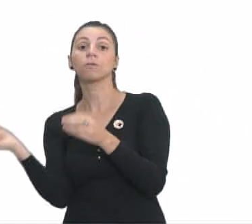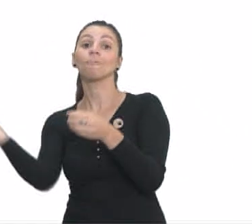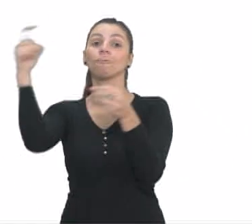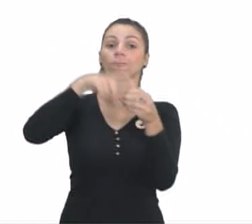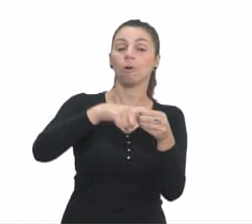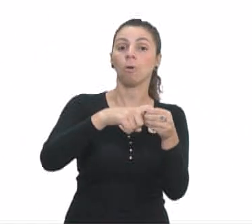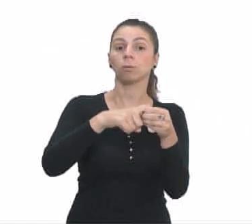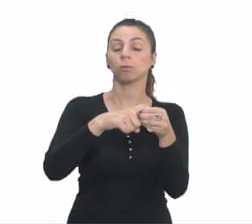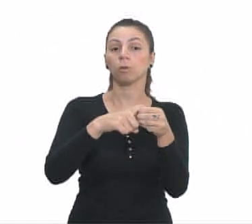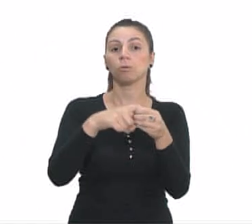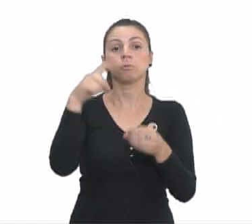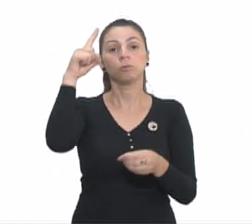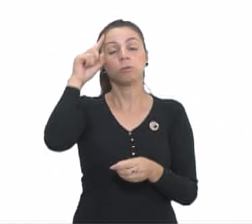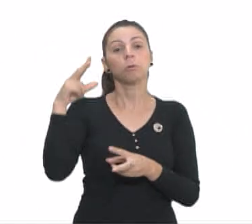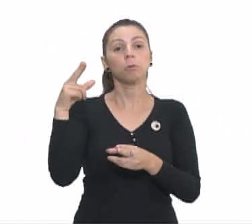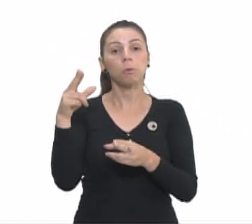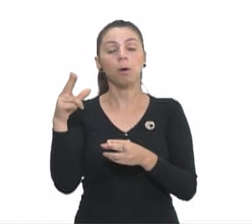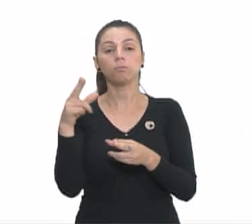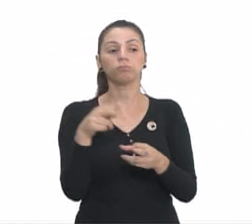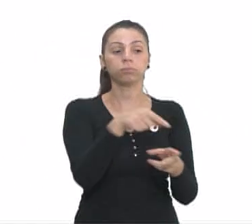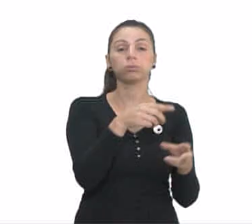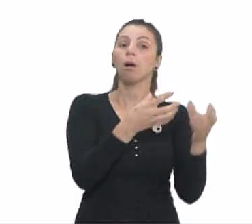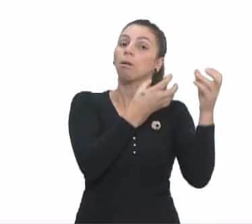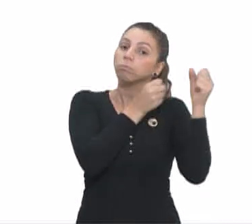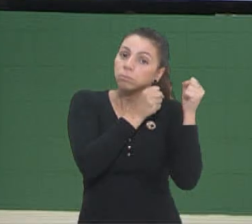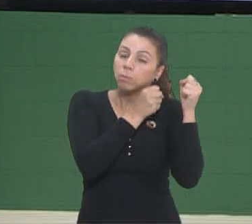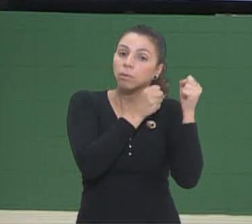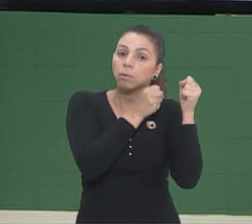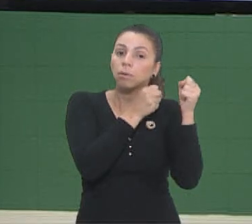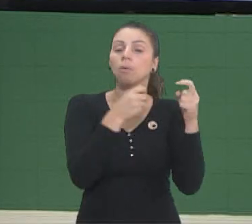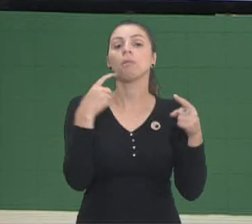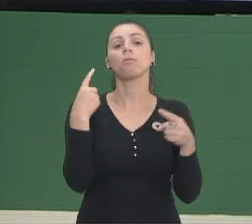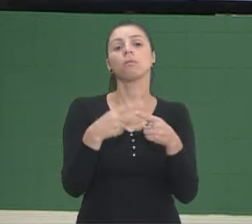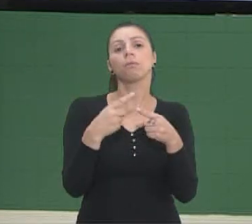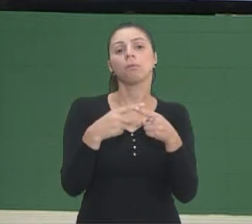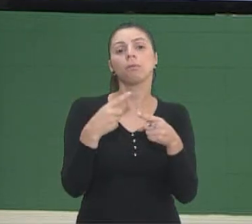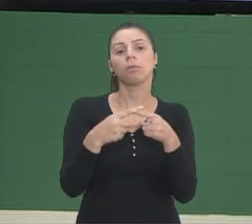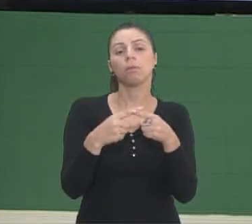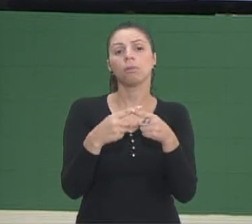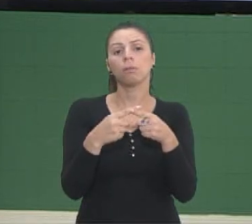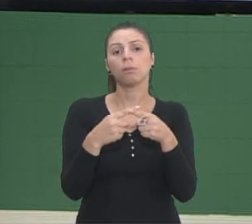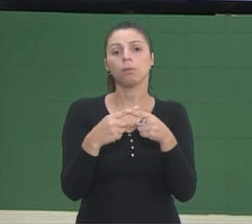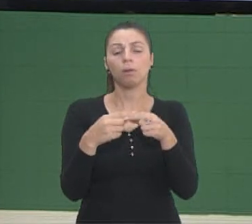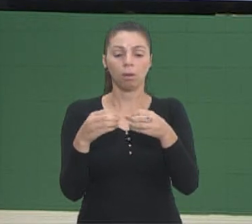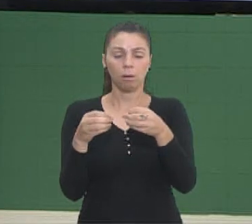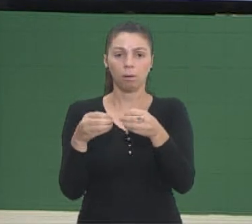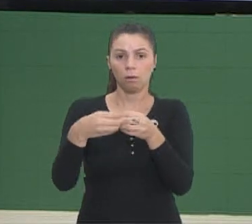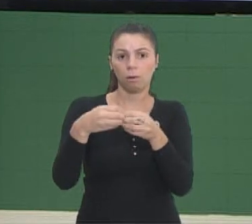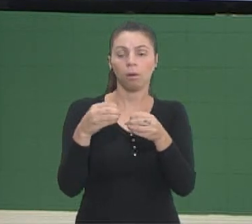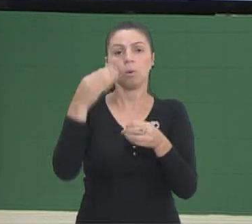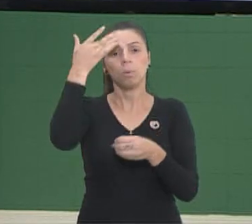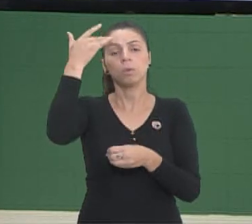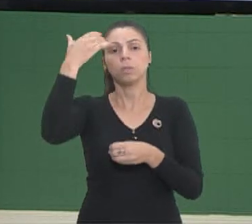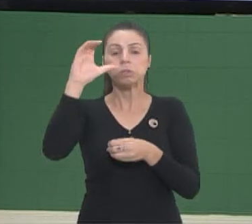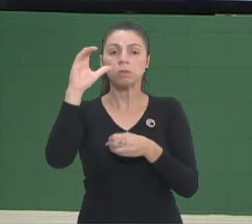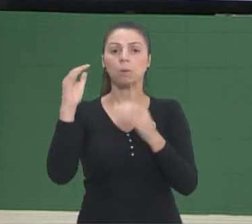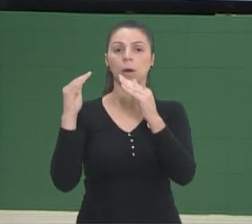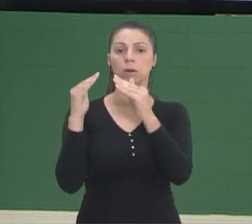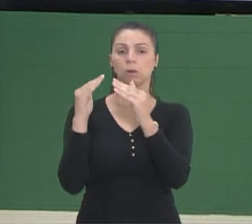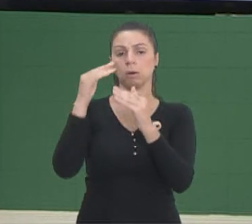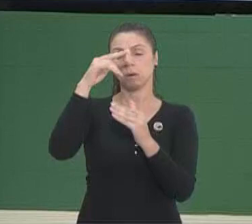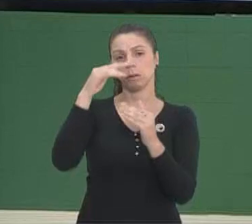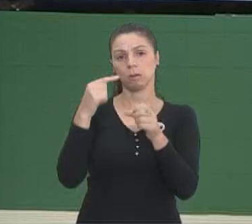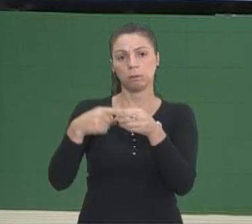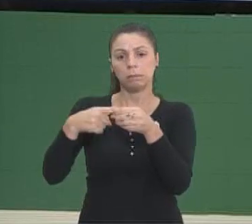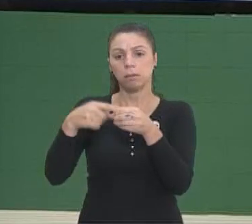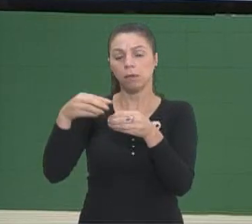sua cidade dormitório. Este movimento acontece muito na região metropolitana de Curitiba, também de